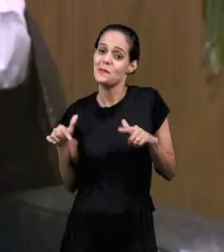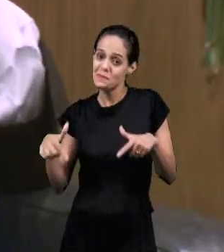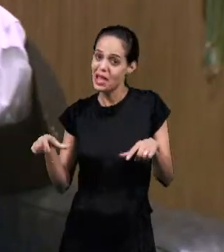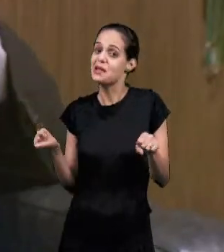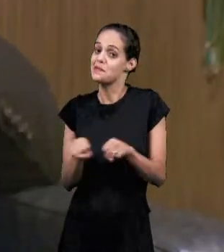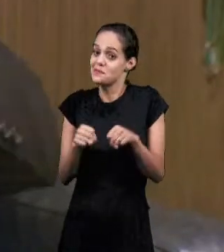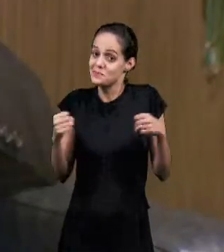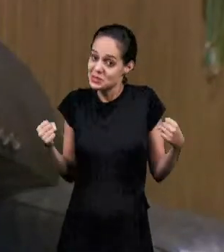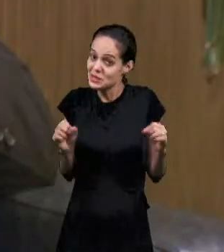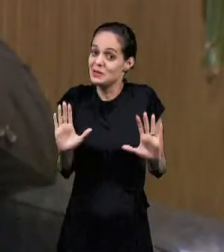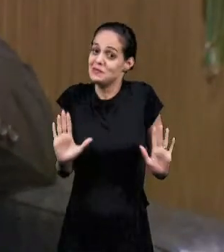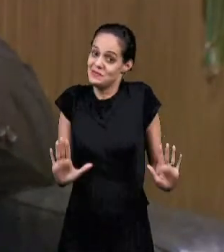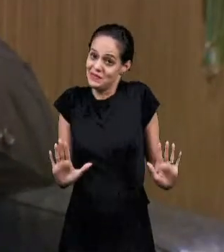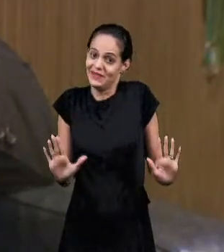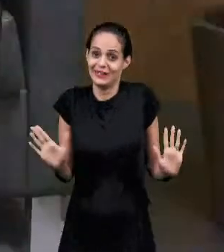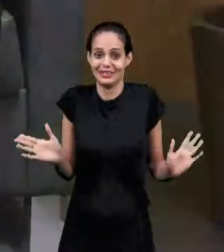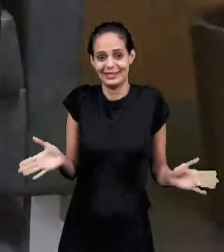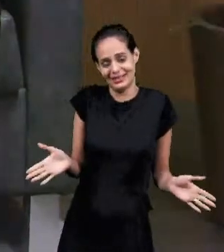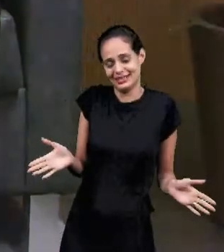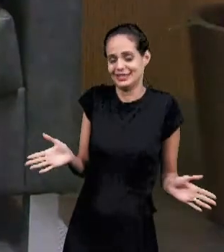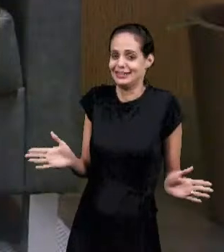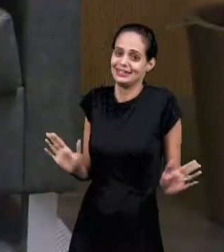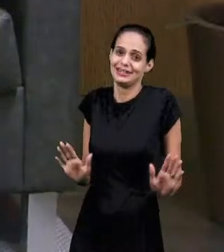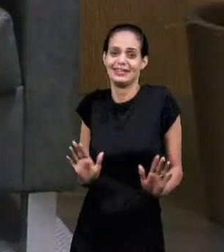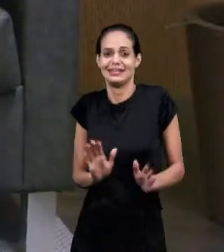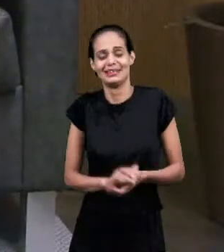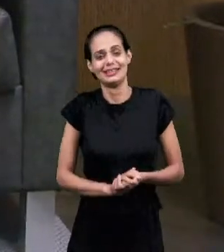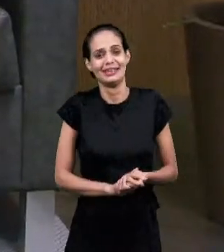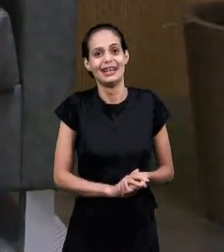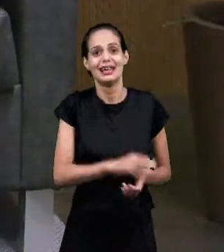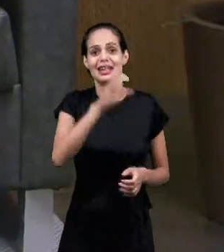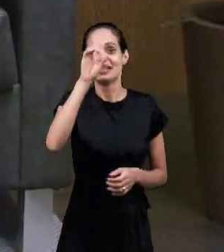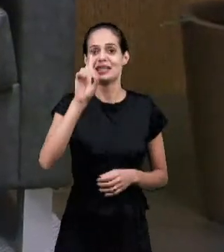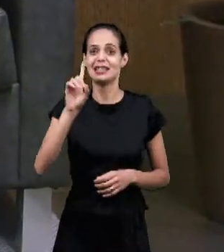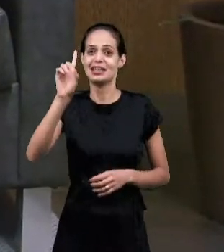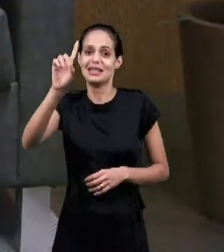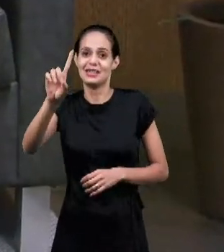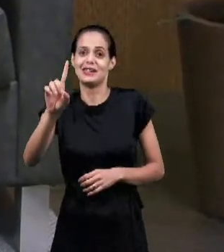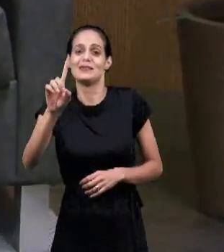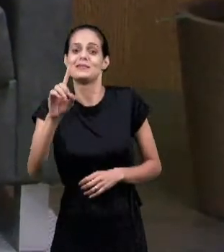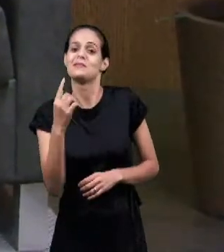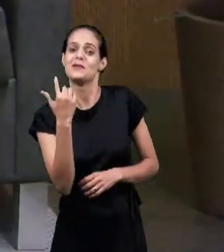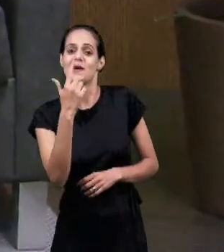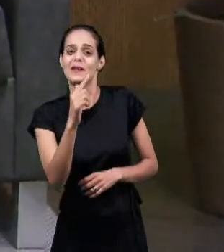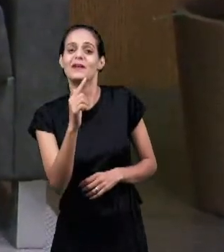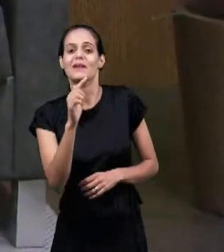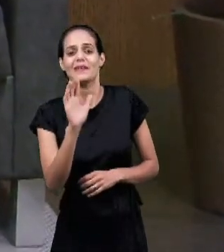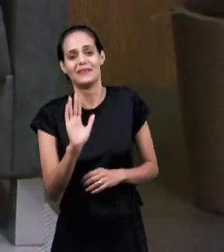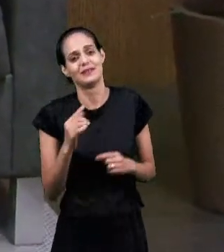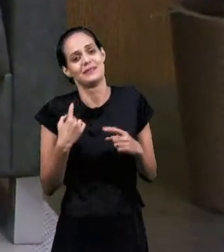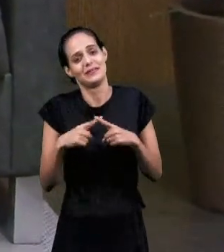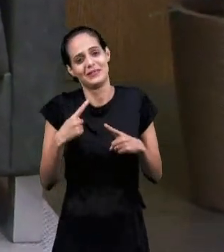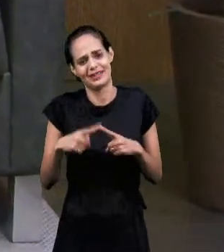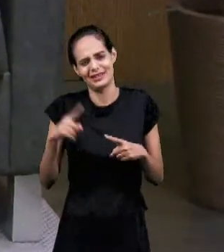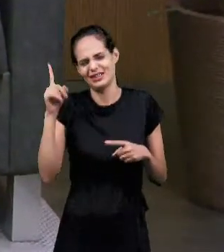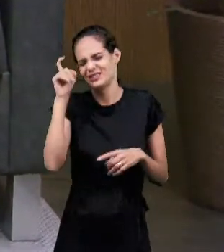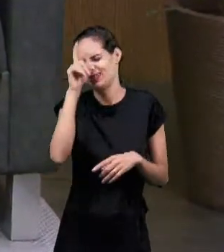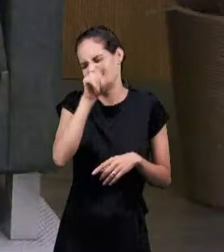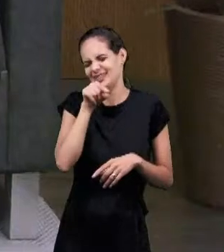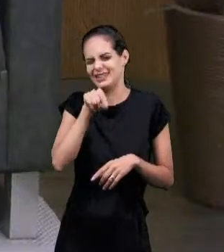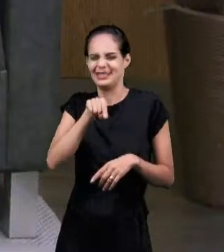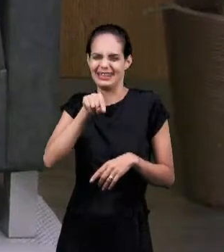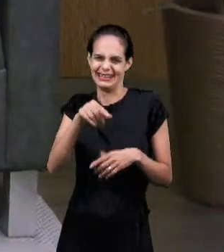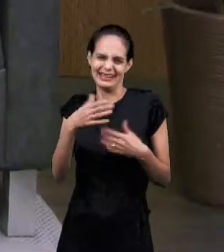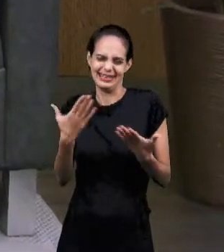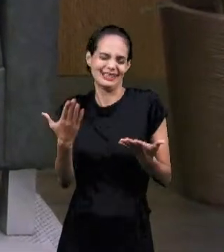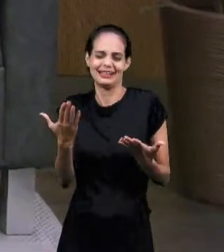eu acho que fica um pouquinho aquela história, né? Talvez Deus prefira, eu vou dar uma coisa mais difícil para ele, porque isso aí está muito complicado. Mas é